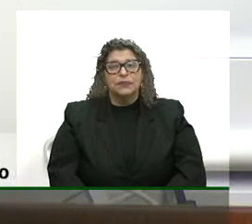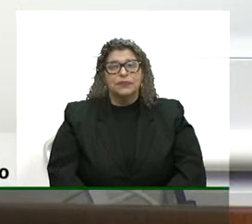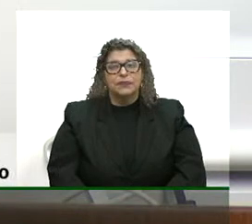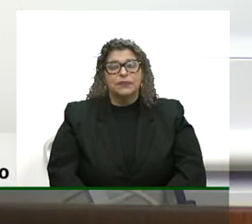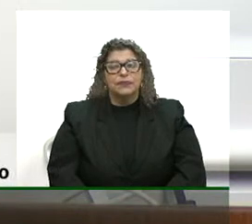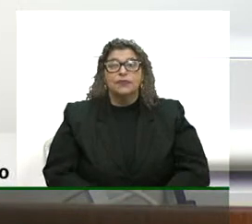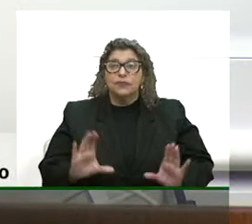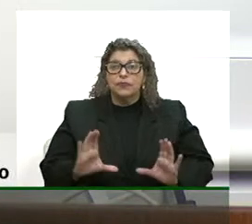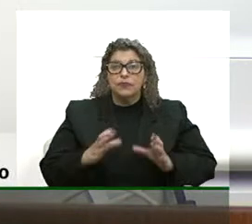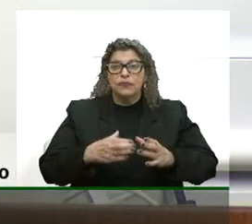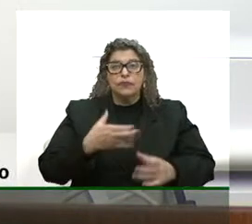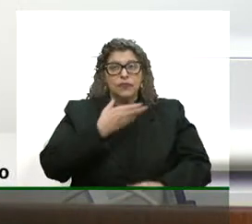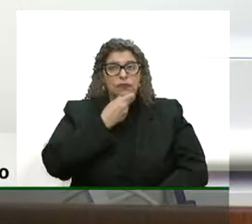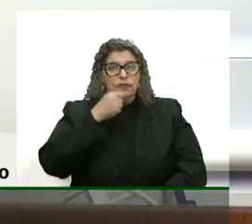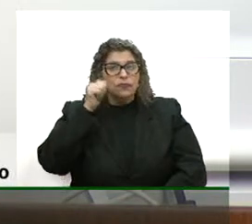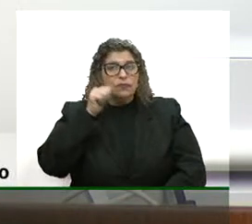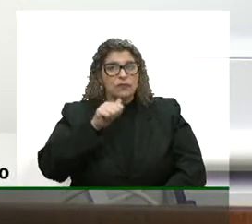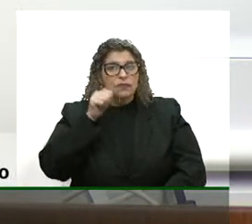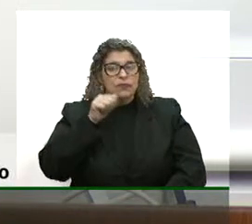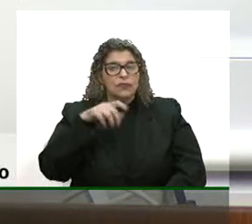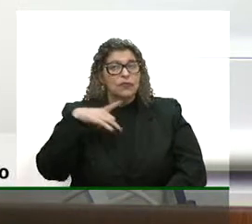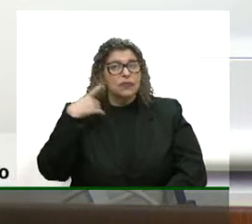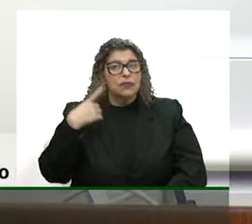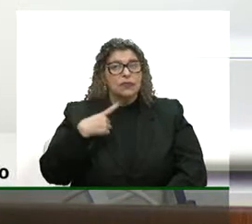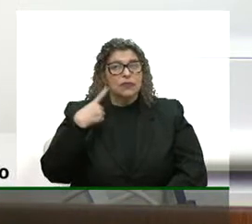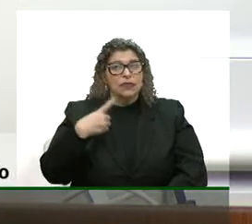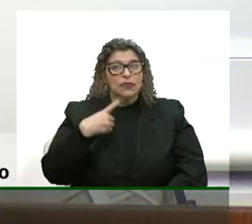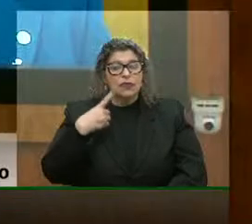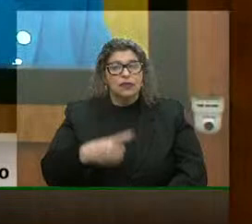Colegas deputados, deputadas,